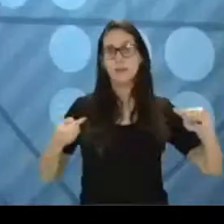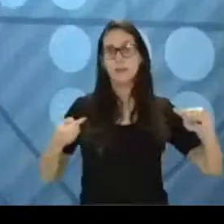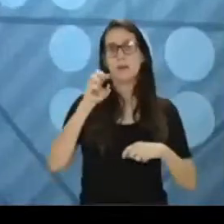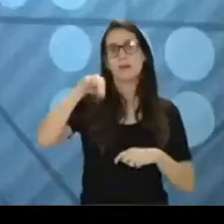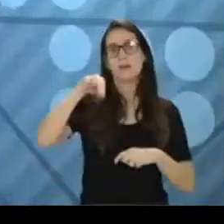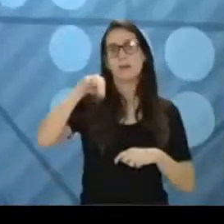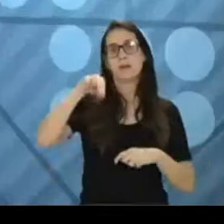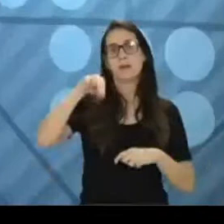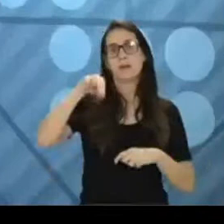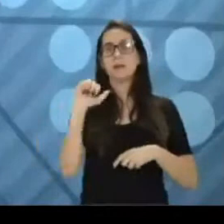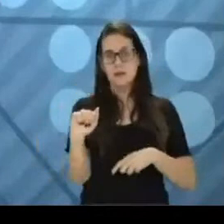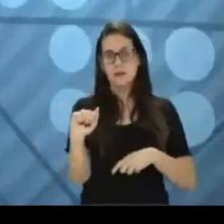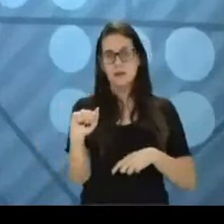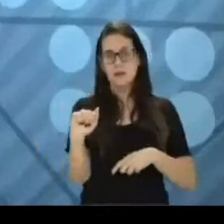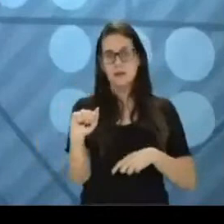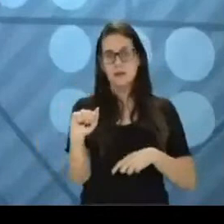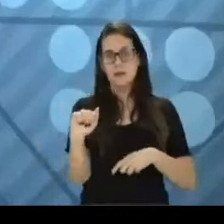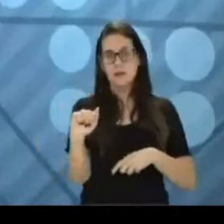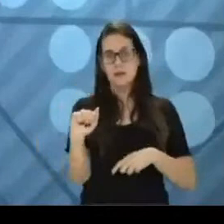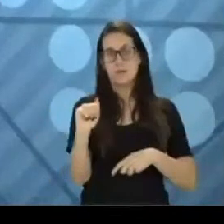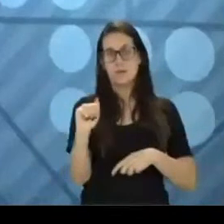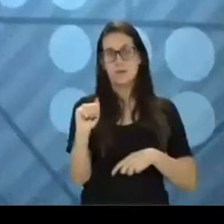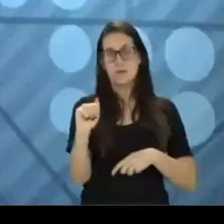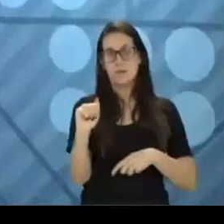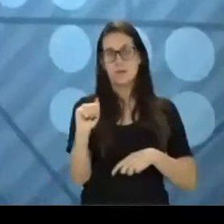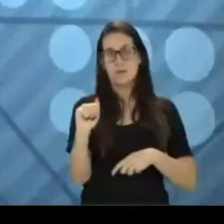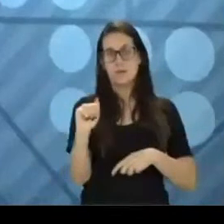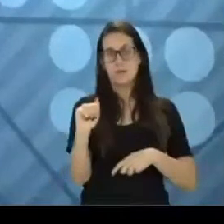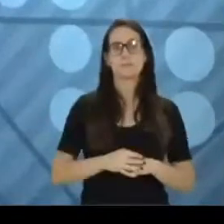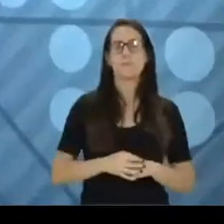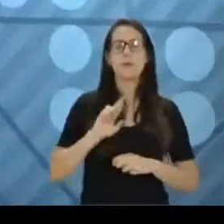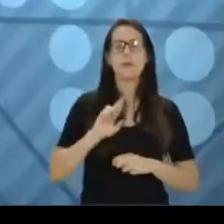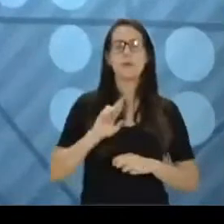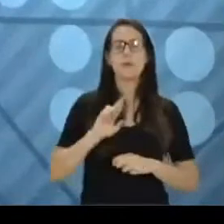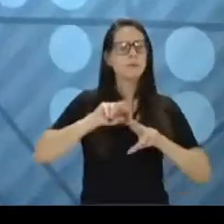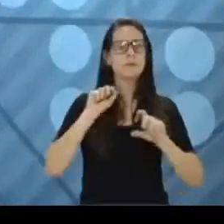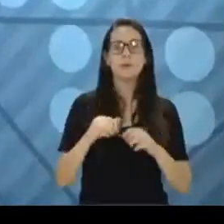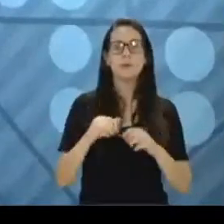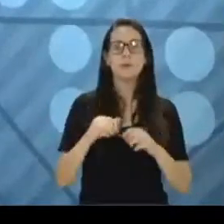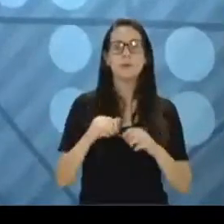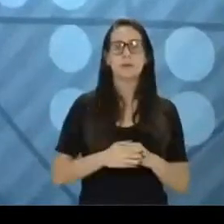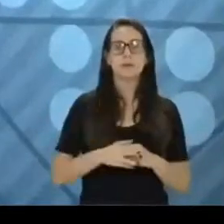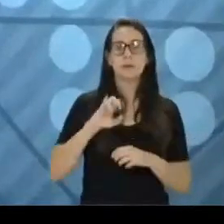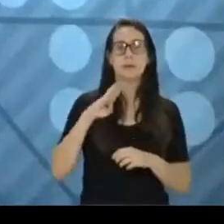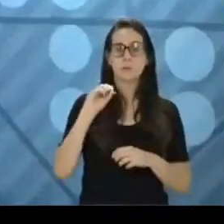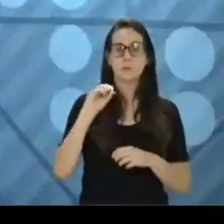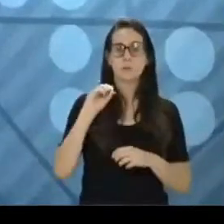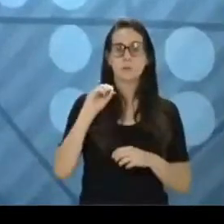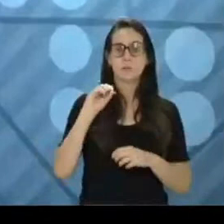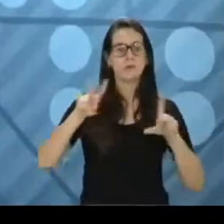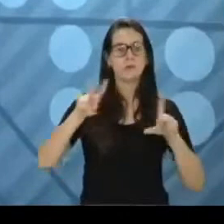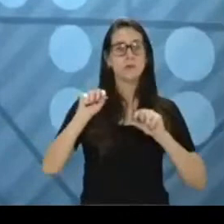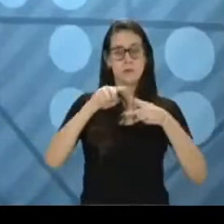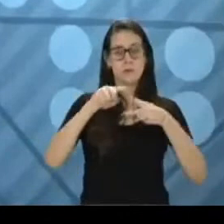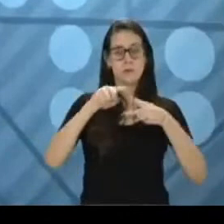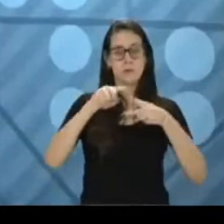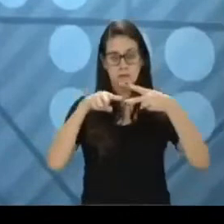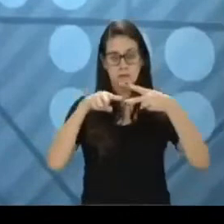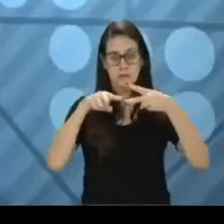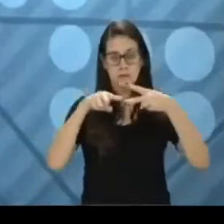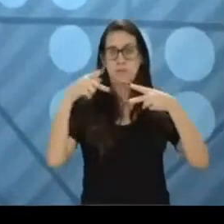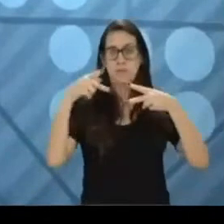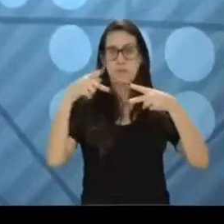O que diferencia um ribossomo, né, essa organela que é responsável por síntese de proteína, de uma célula procarionte, de